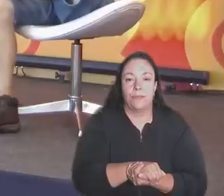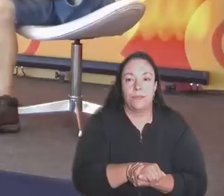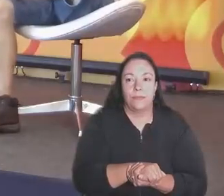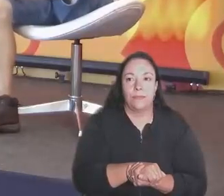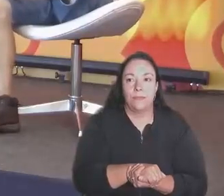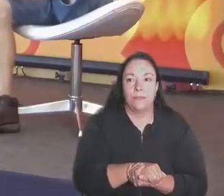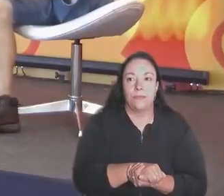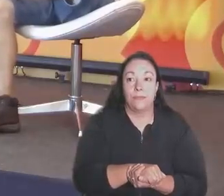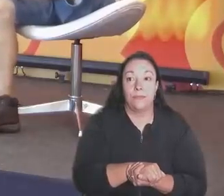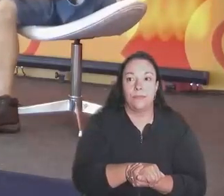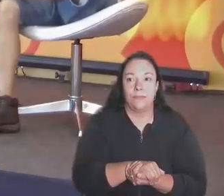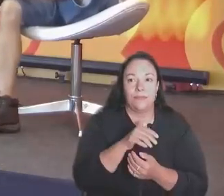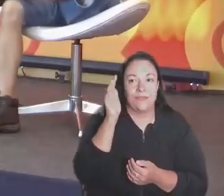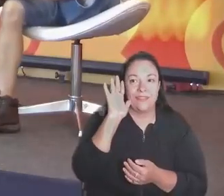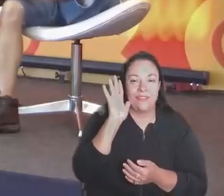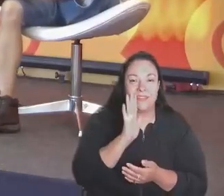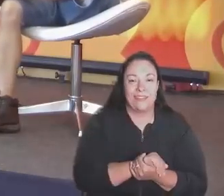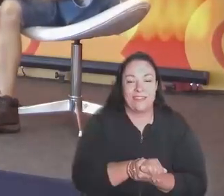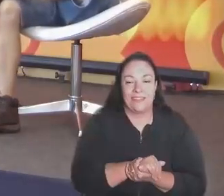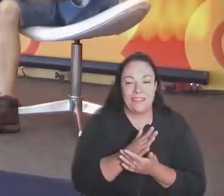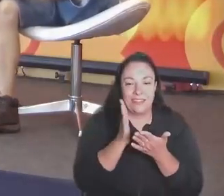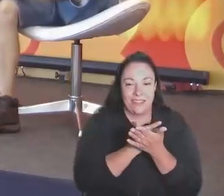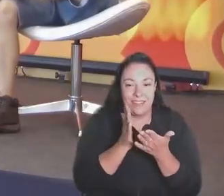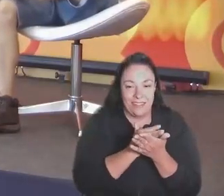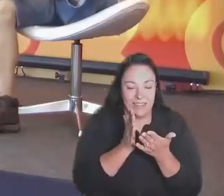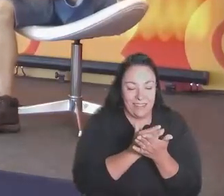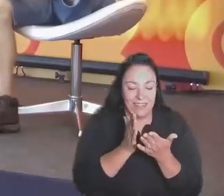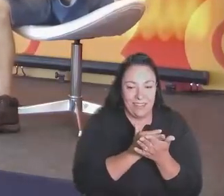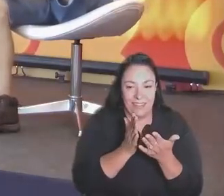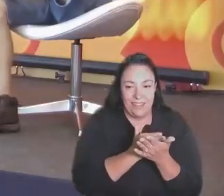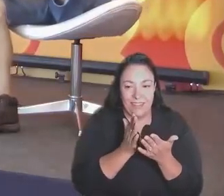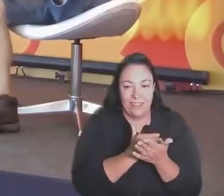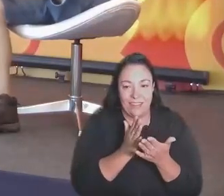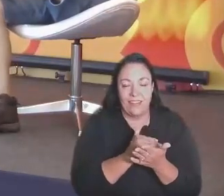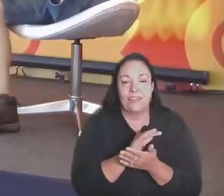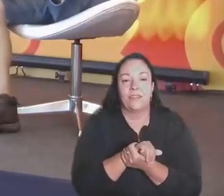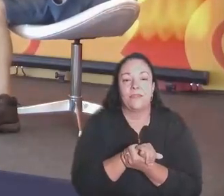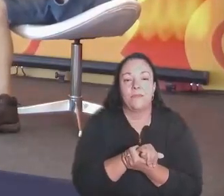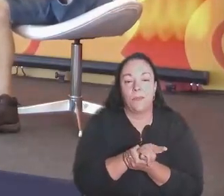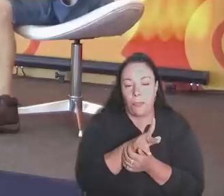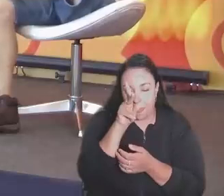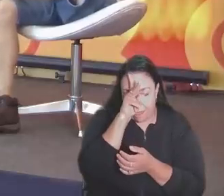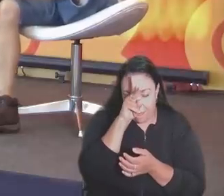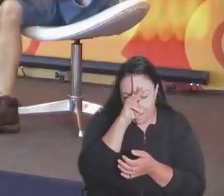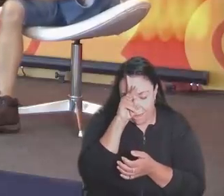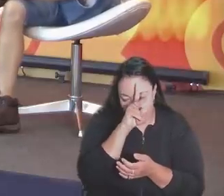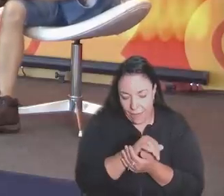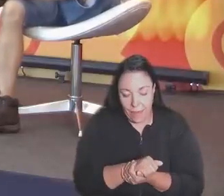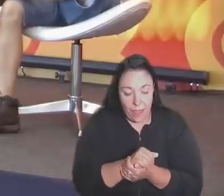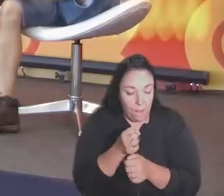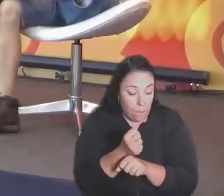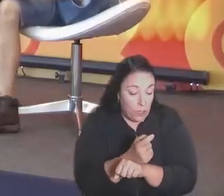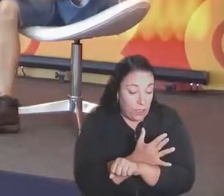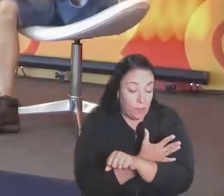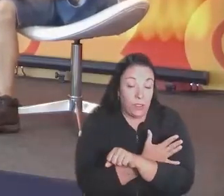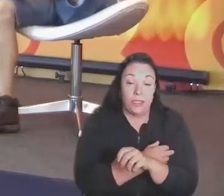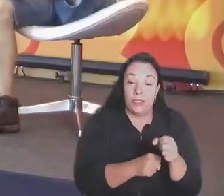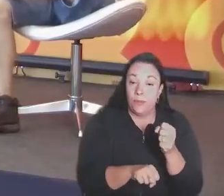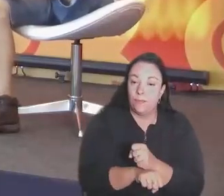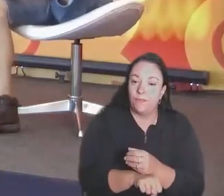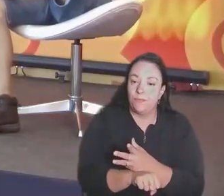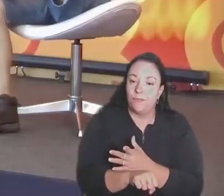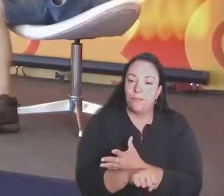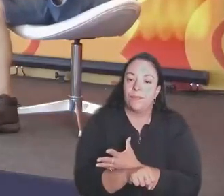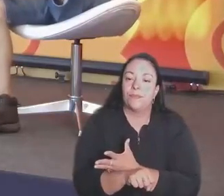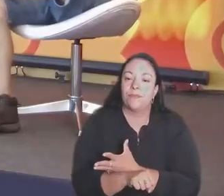E aproveitem o livro, desfrutem das histórias. Tem muita emoção por detrás de